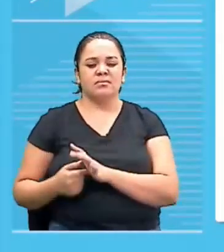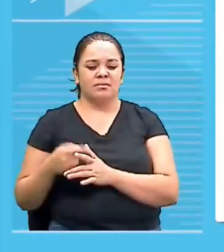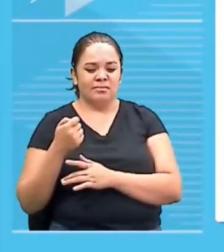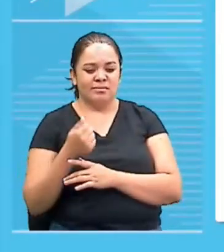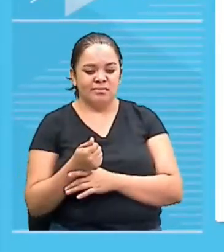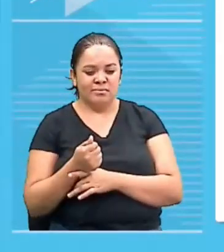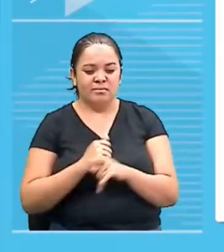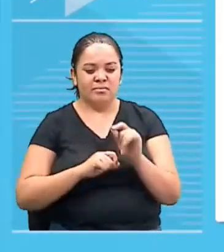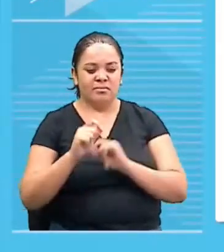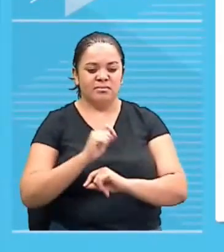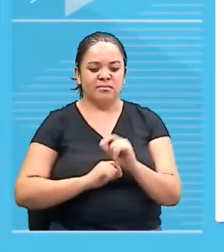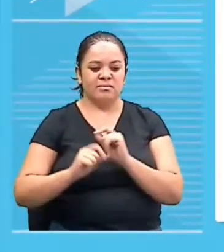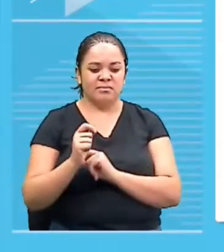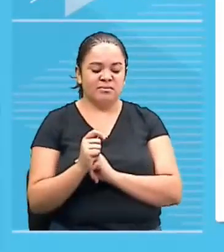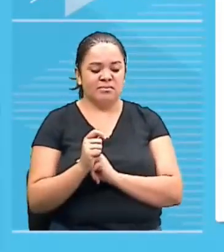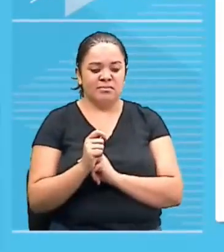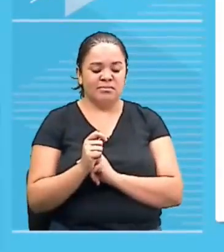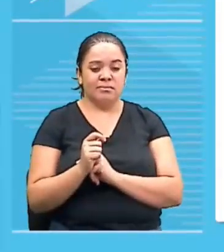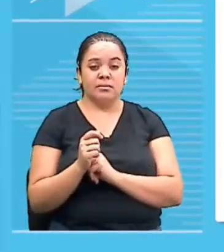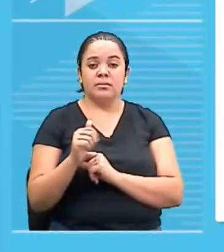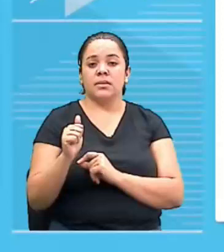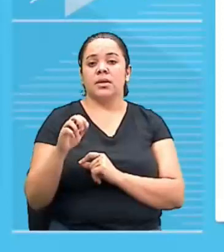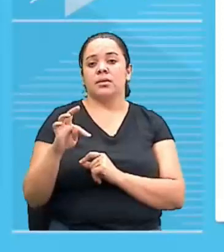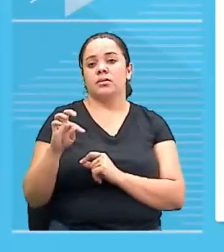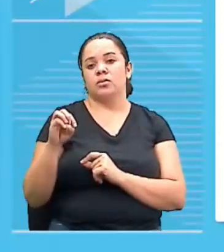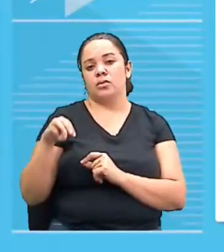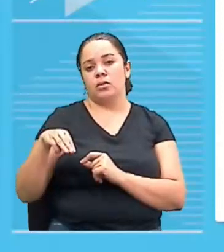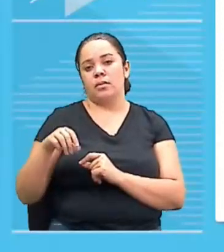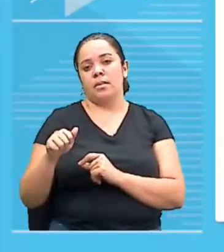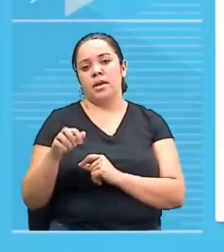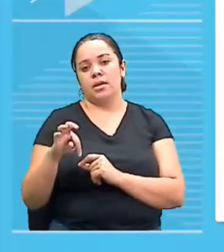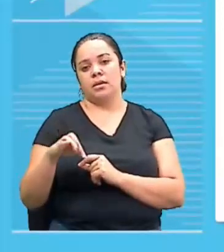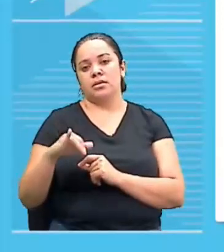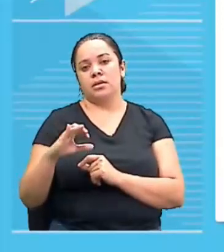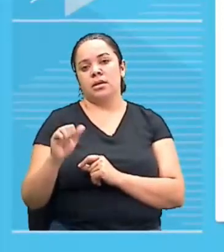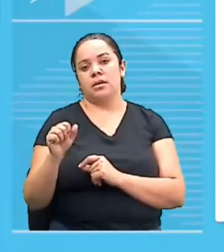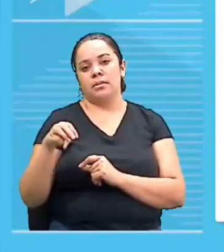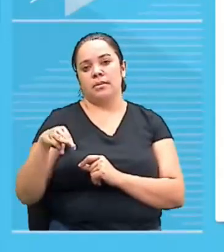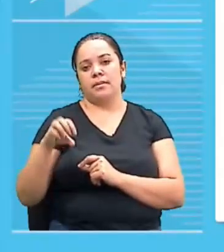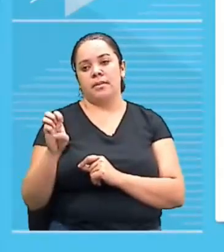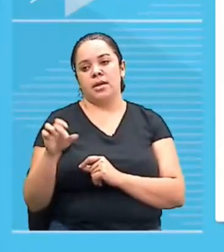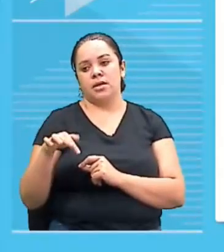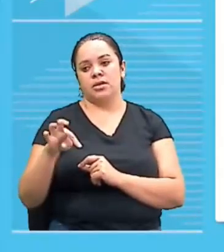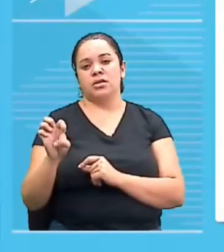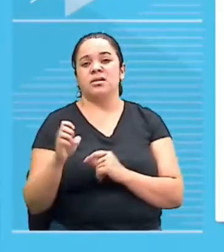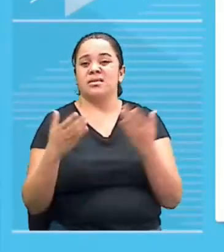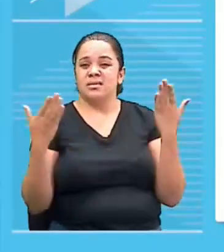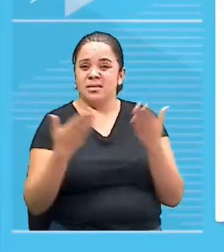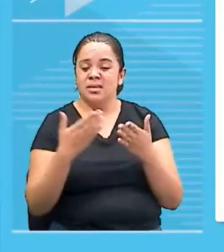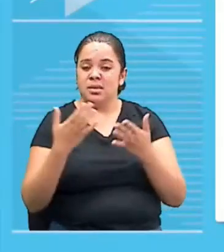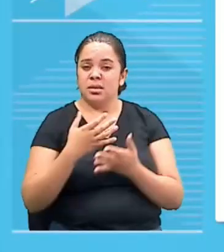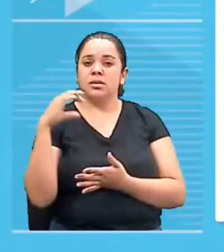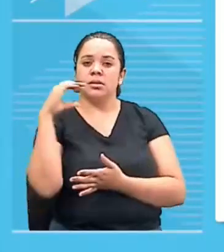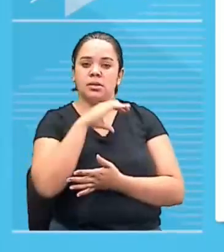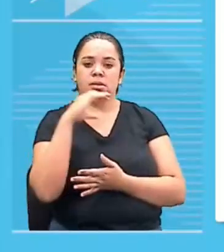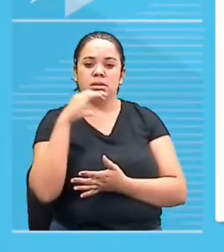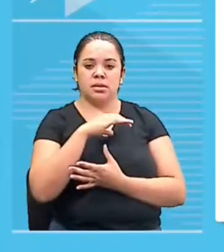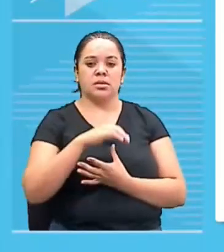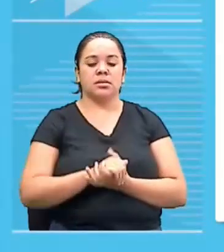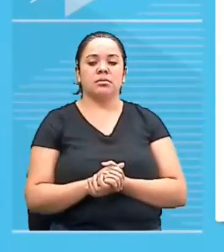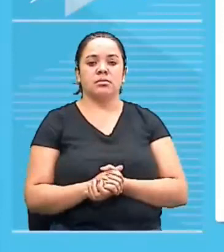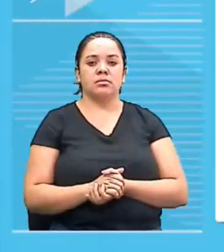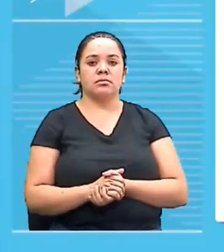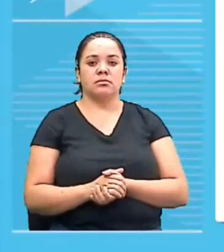que automaticamente, tá? Atualizados de uma forma muito mais rápida e eficiente,